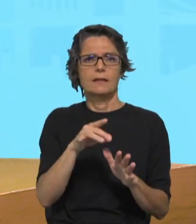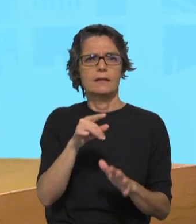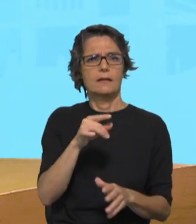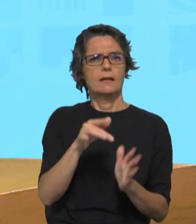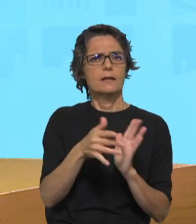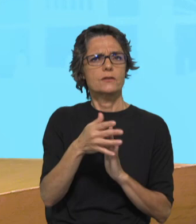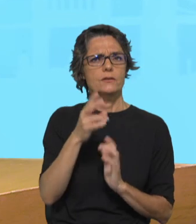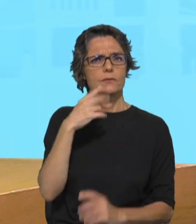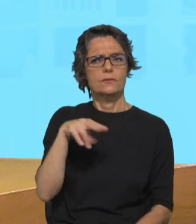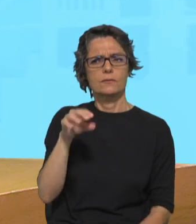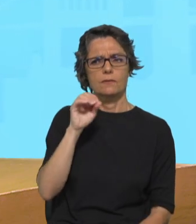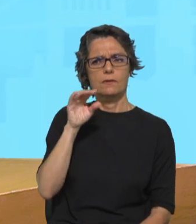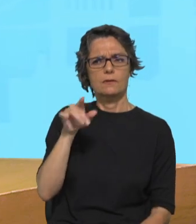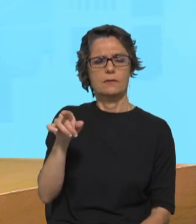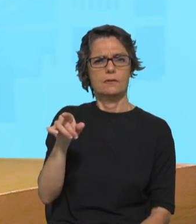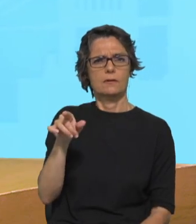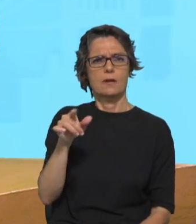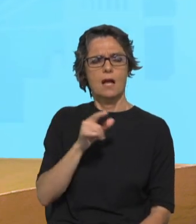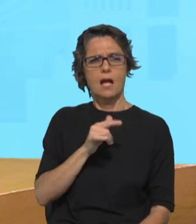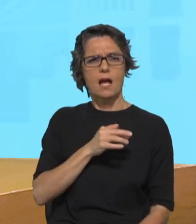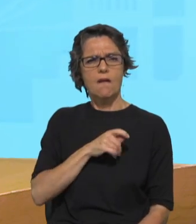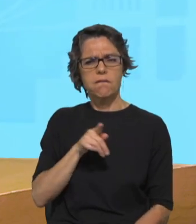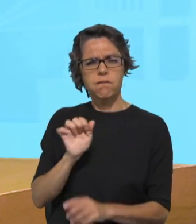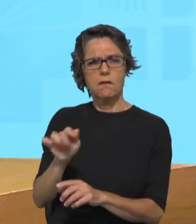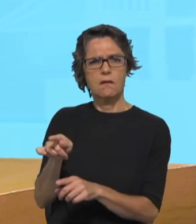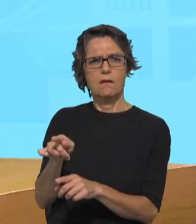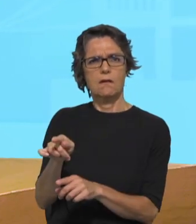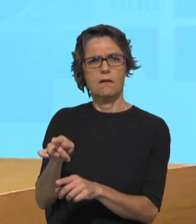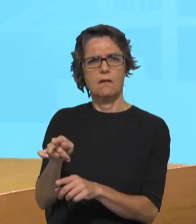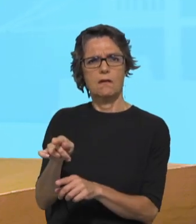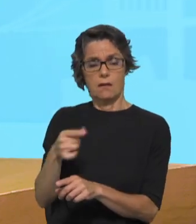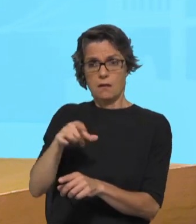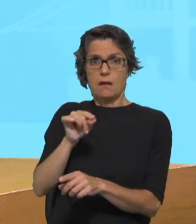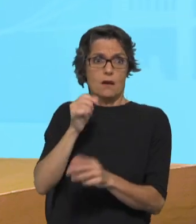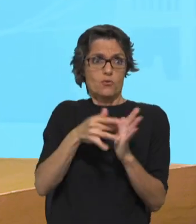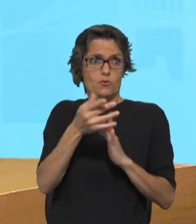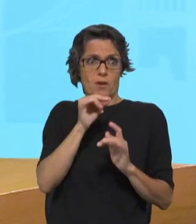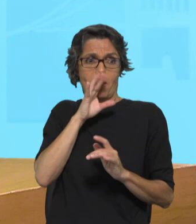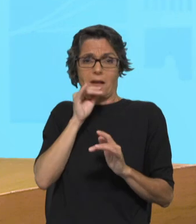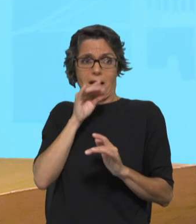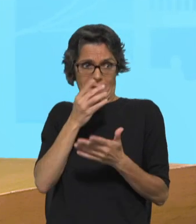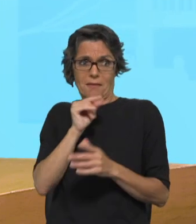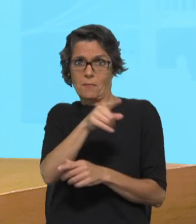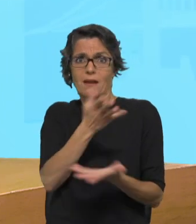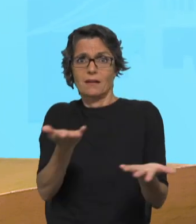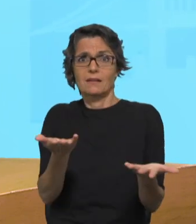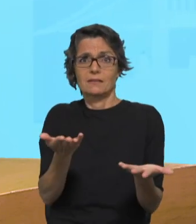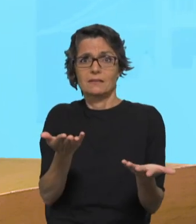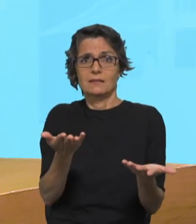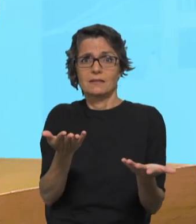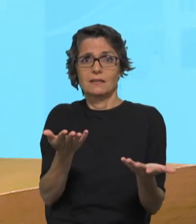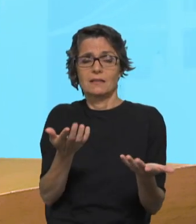espantado com a fé da mulher. Que isto mostra a humanidade. Jesus também se espantava. Jesus